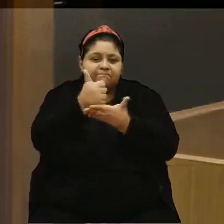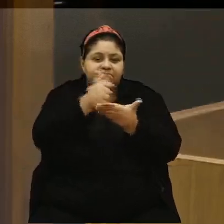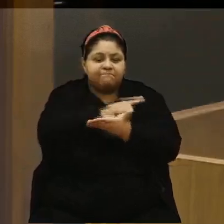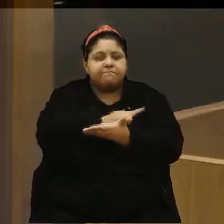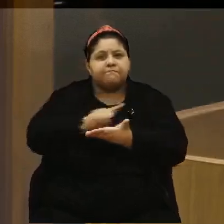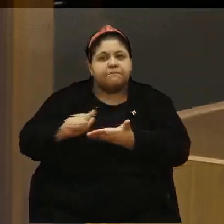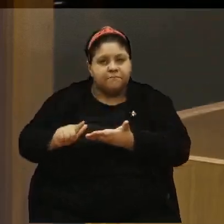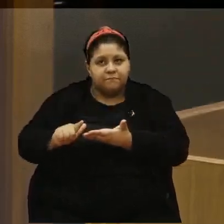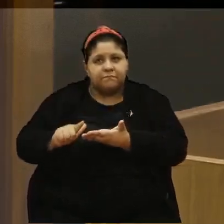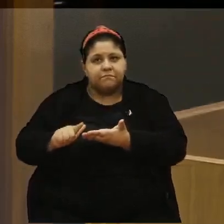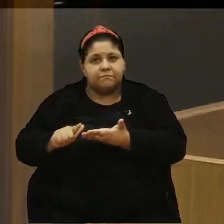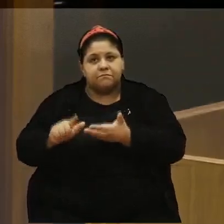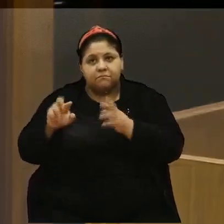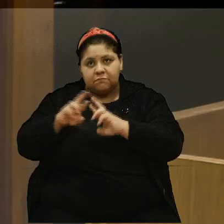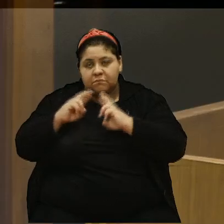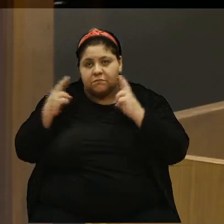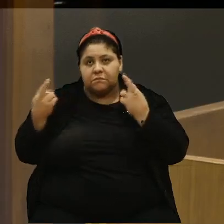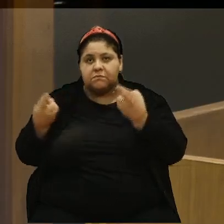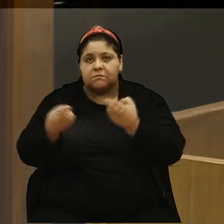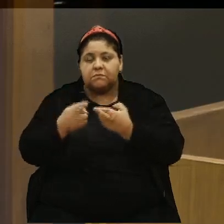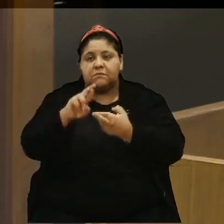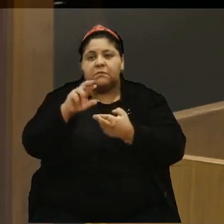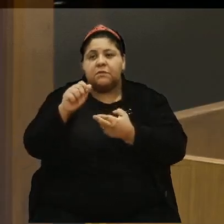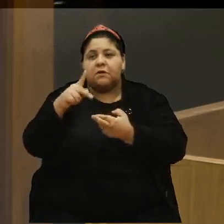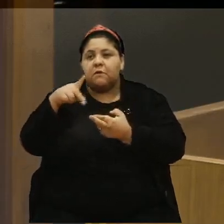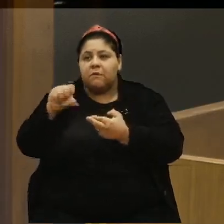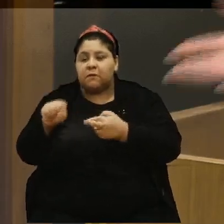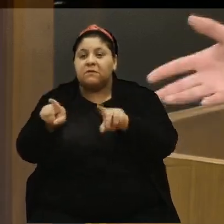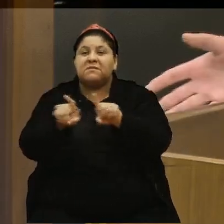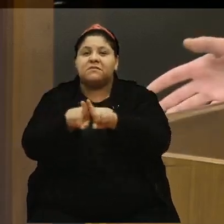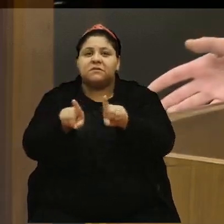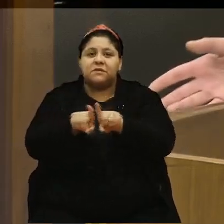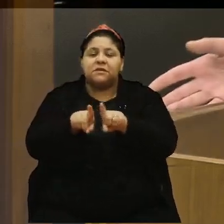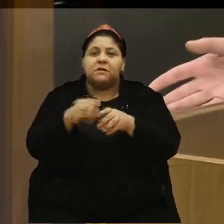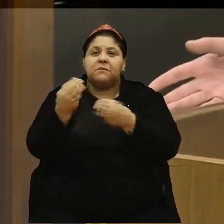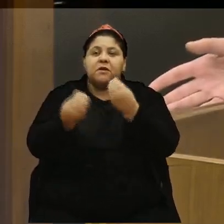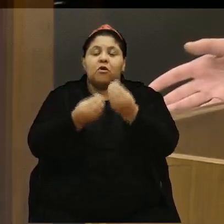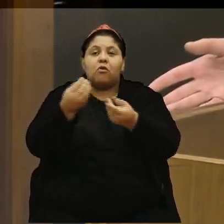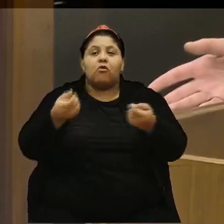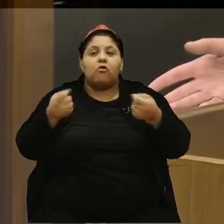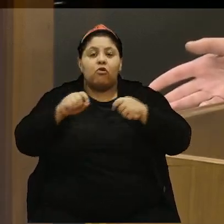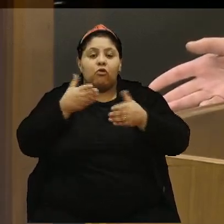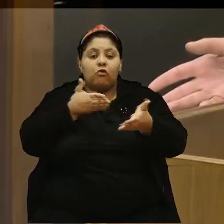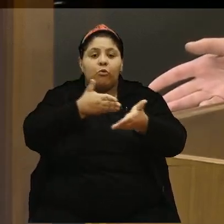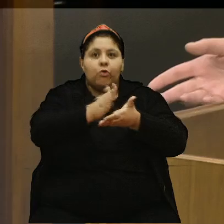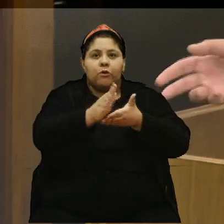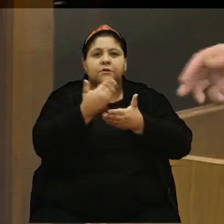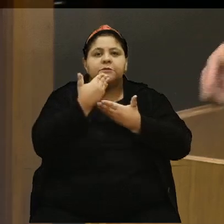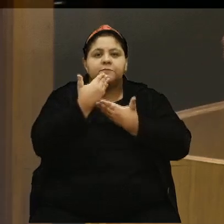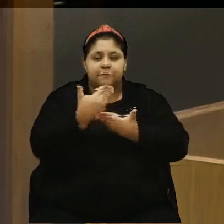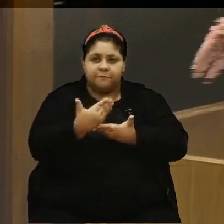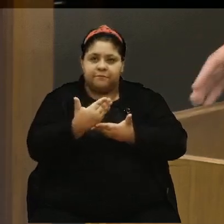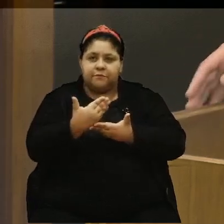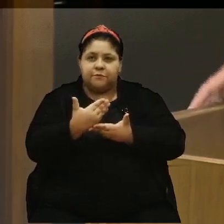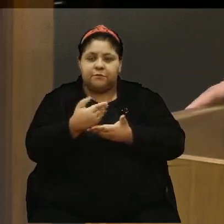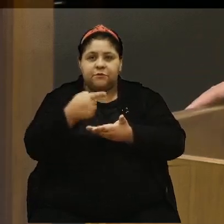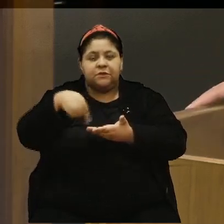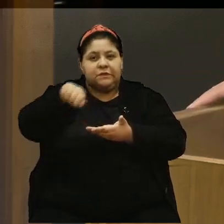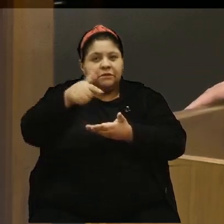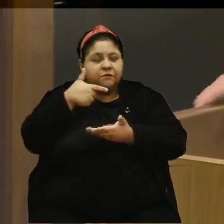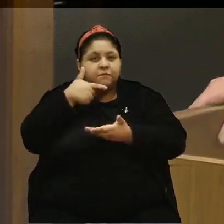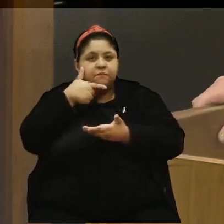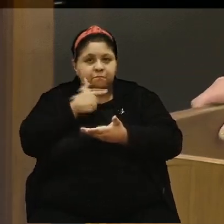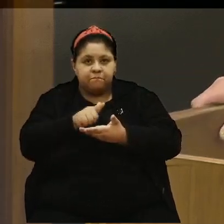governo que, em reunião com a RAPS, elas também veem como necessário a aprovação desse pedido, para que a gente